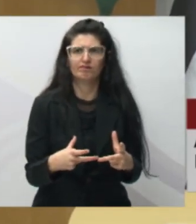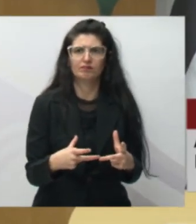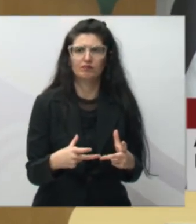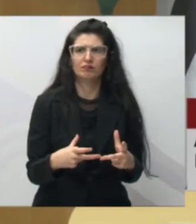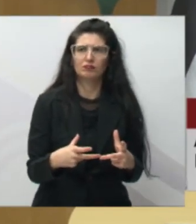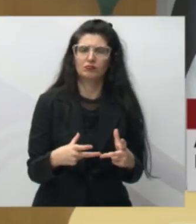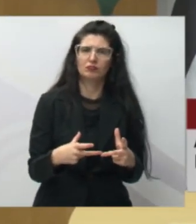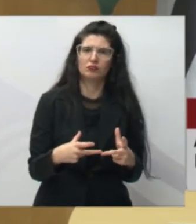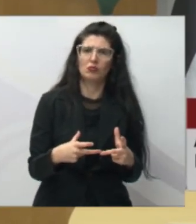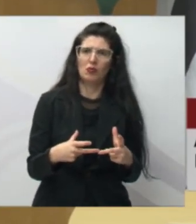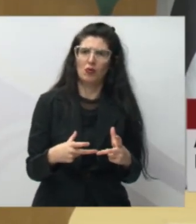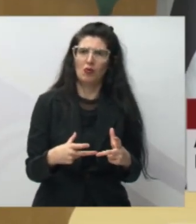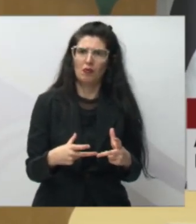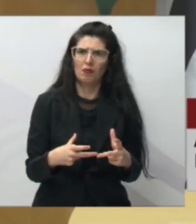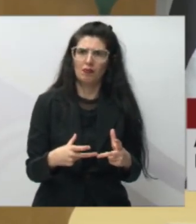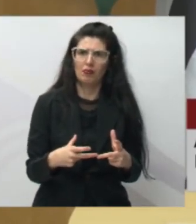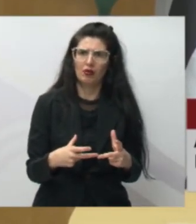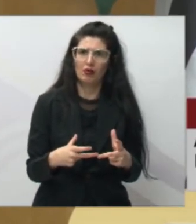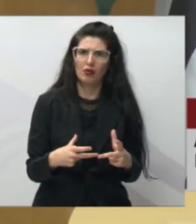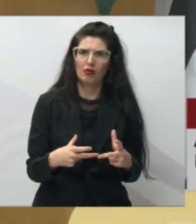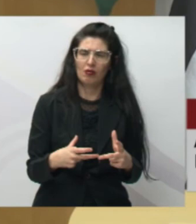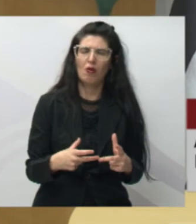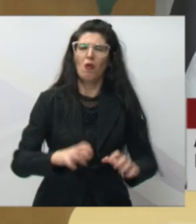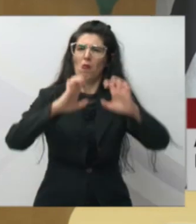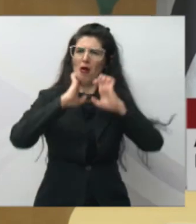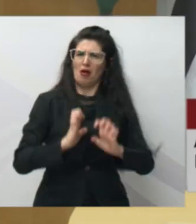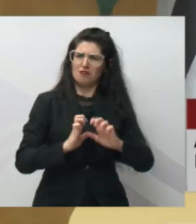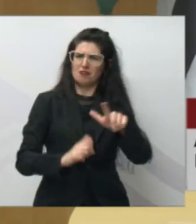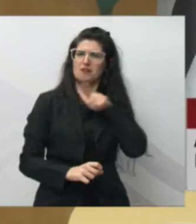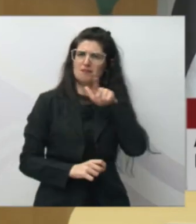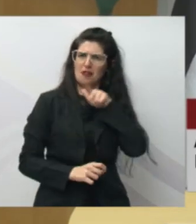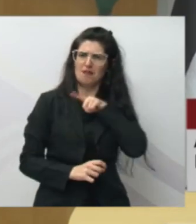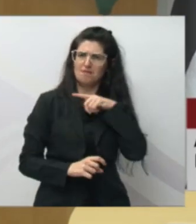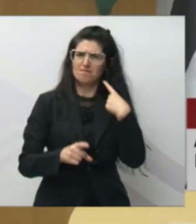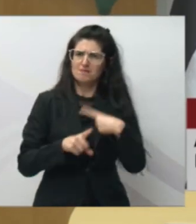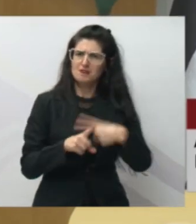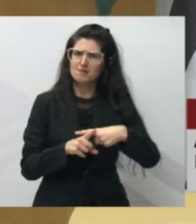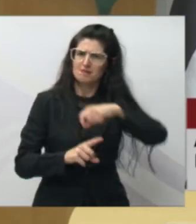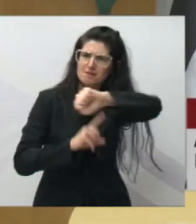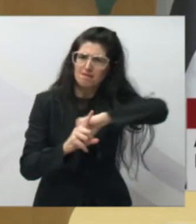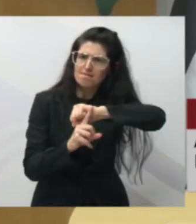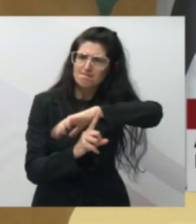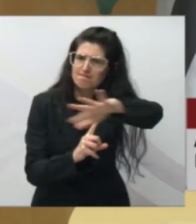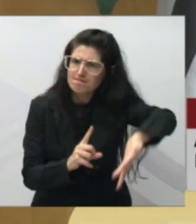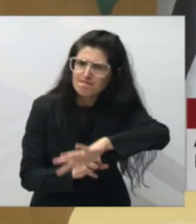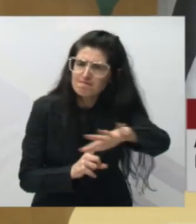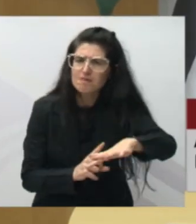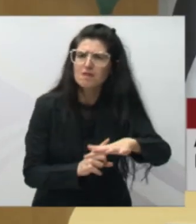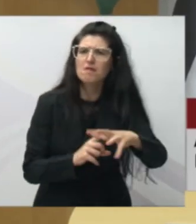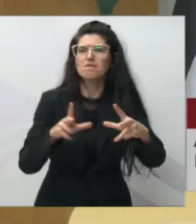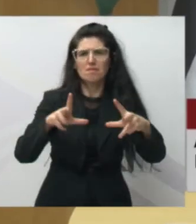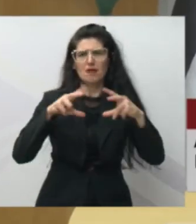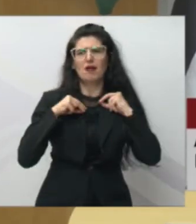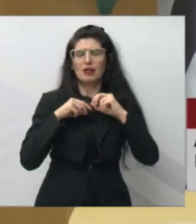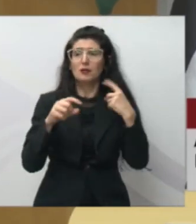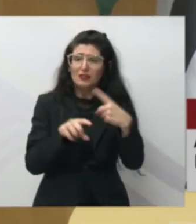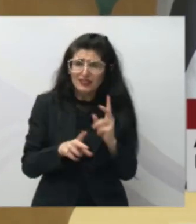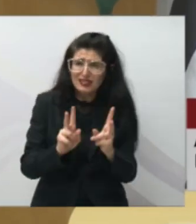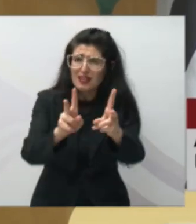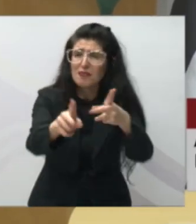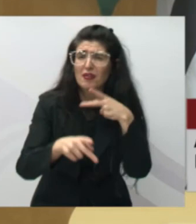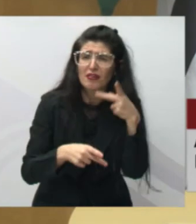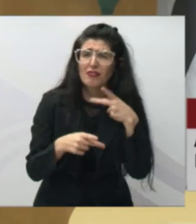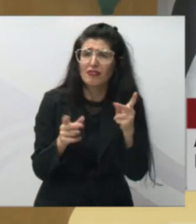população e dê uma resposta efetiva para a população da nossa cidade. Porque eu sempre uso uma frase nessa